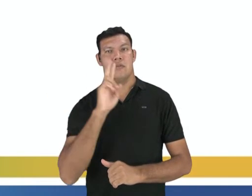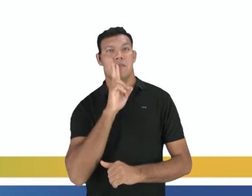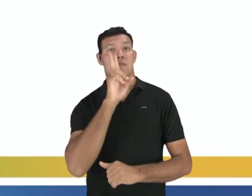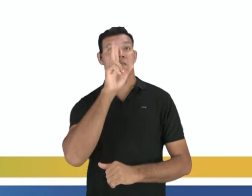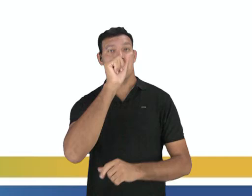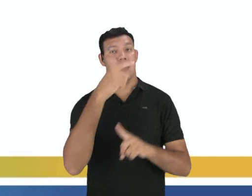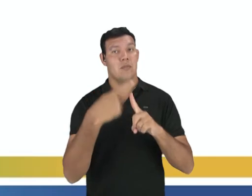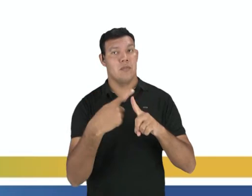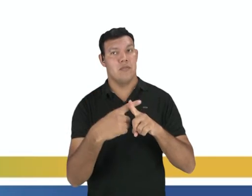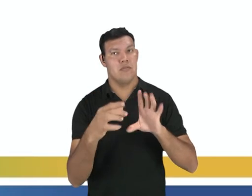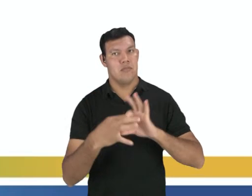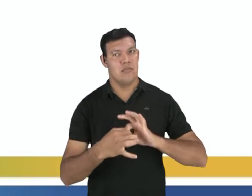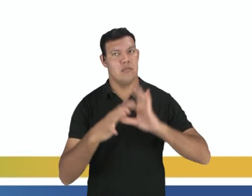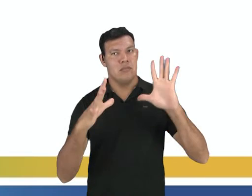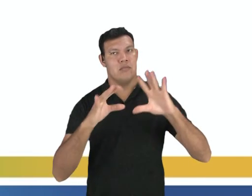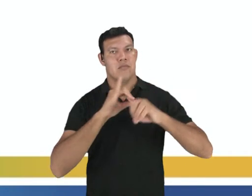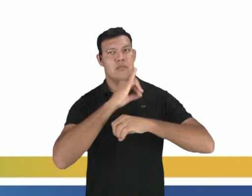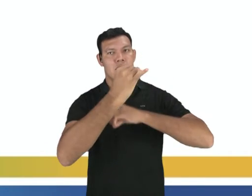libera íons, ok?